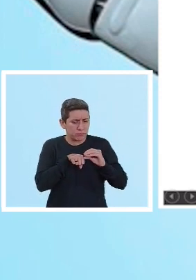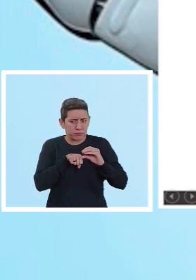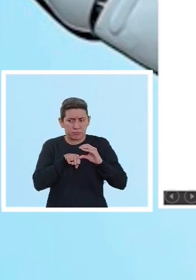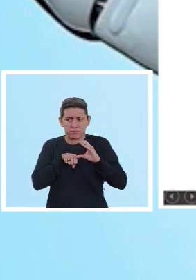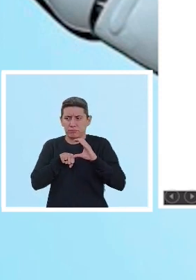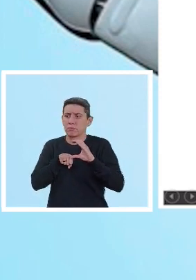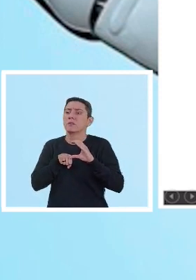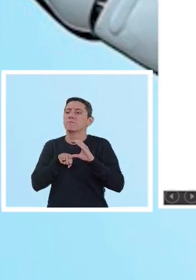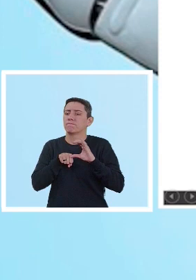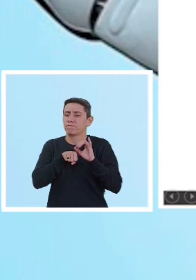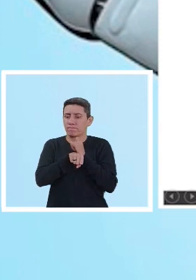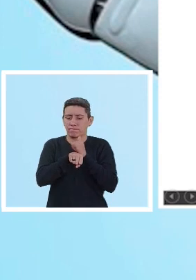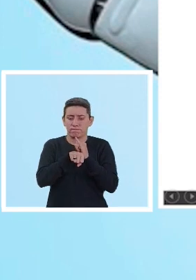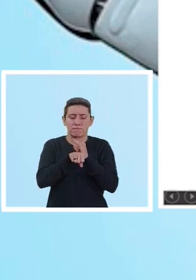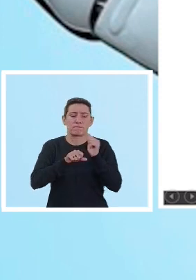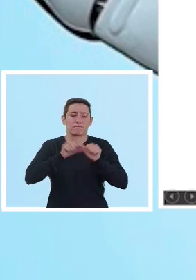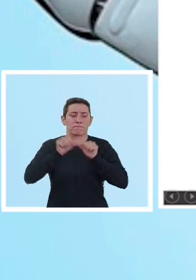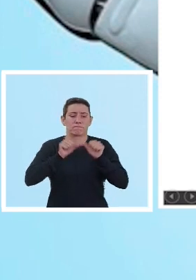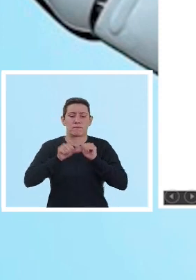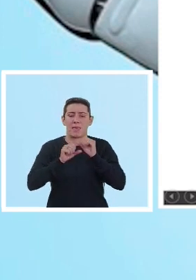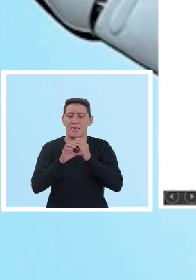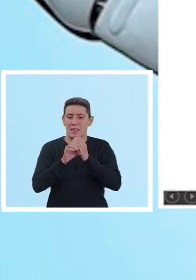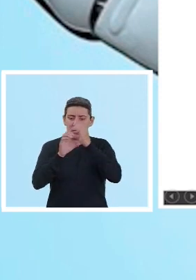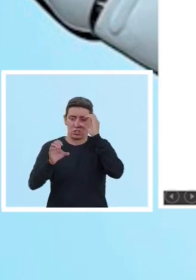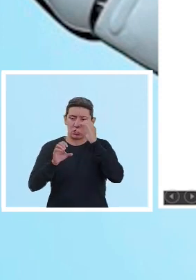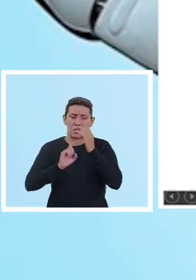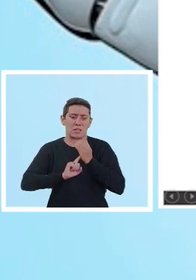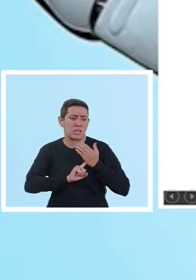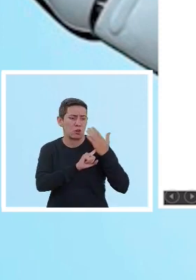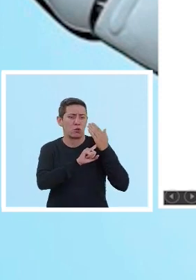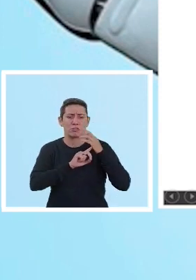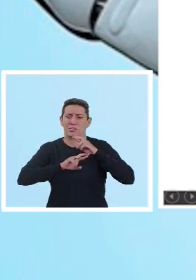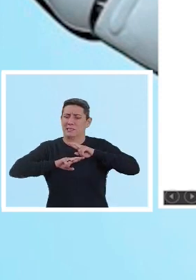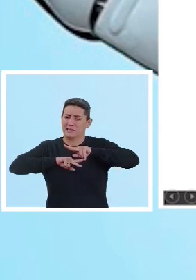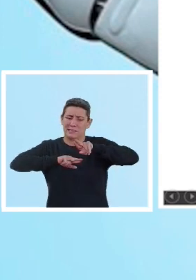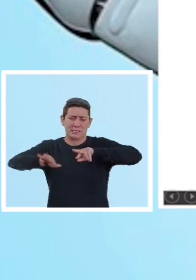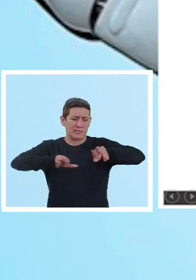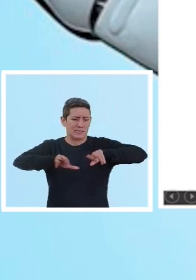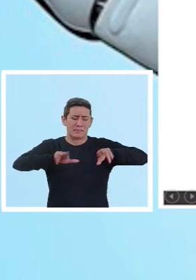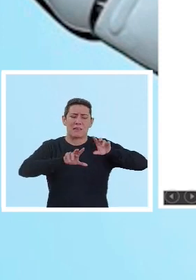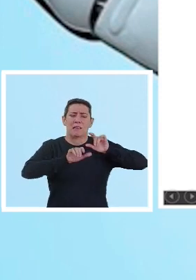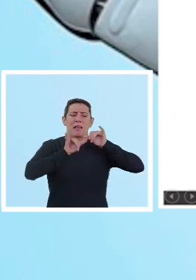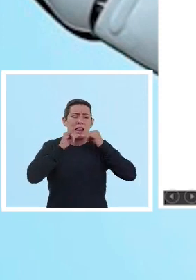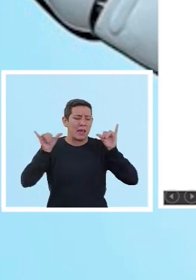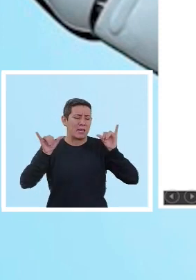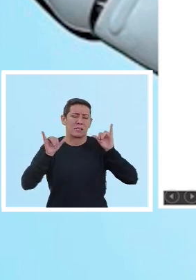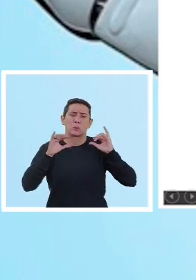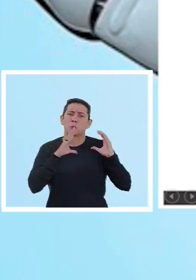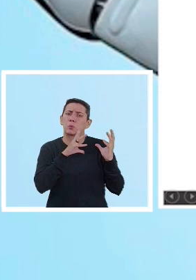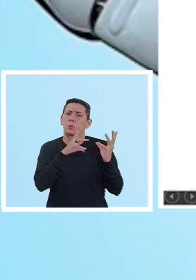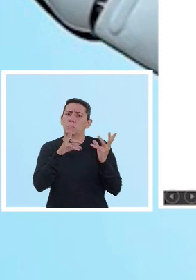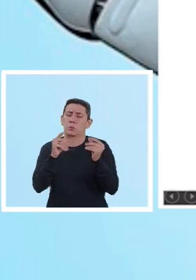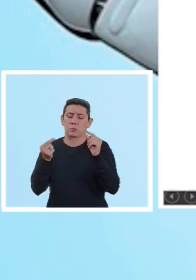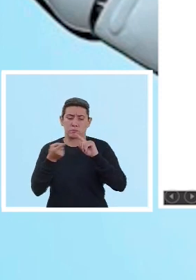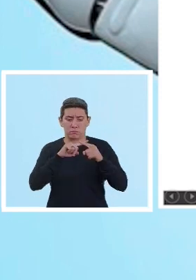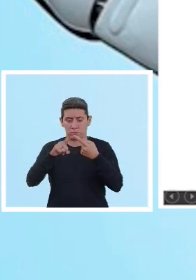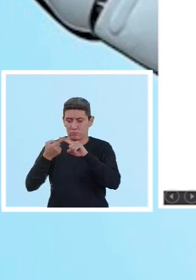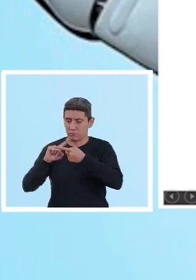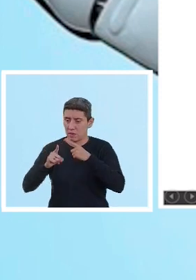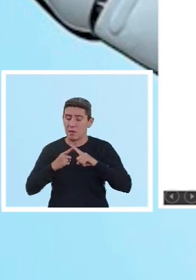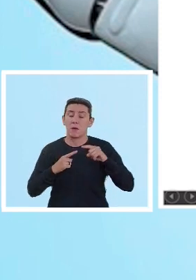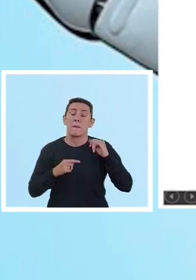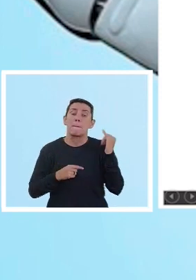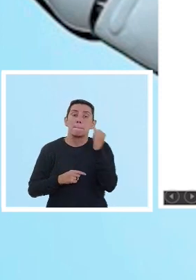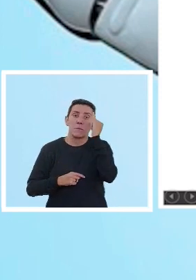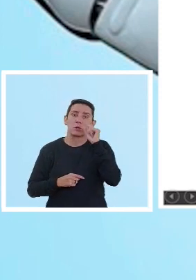aplicação de conhecimentos da tecnologia da engenharia em outro setor totalmente vamos dizer é aberto à